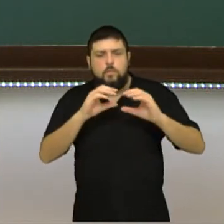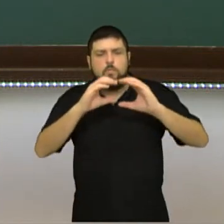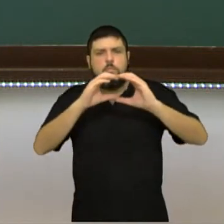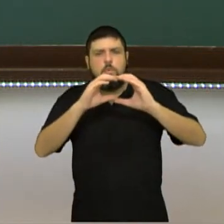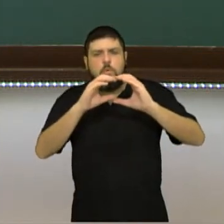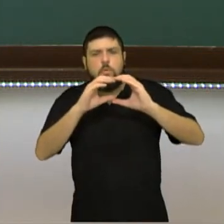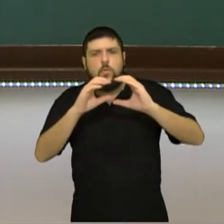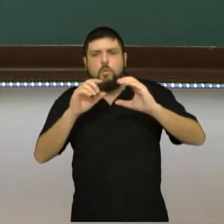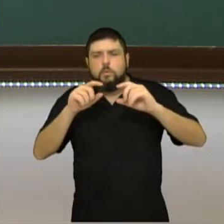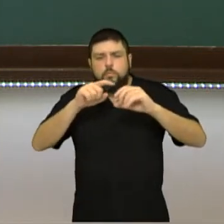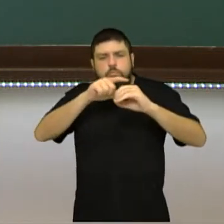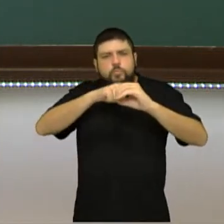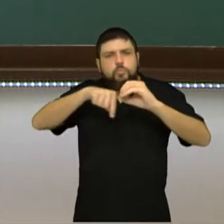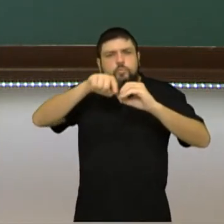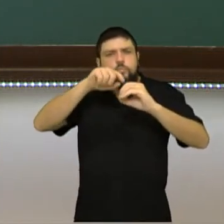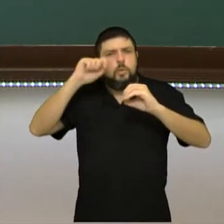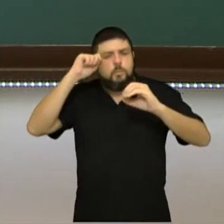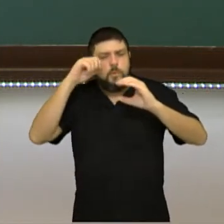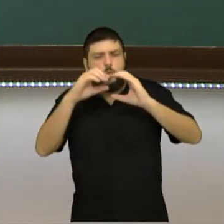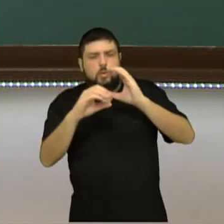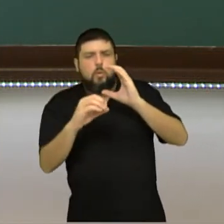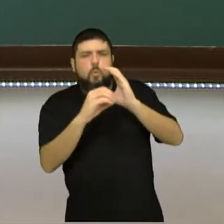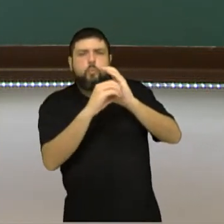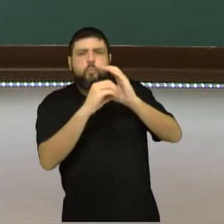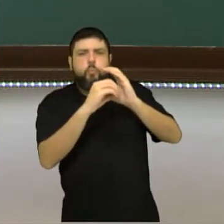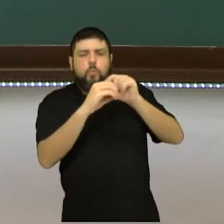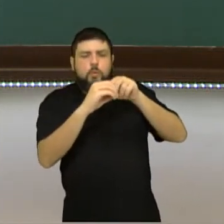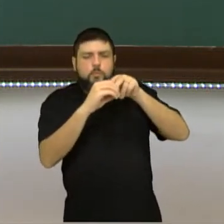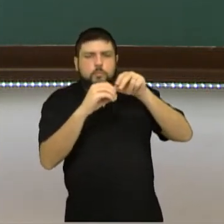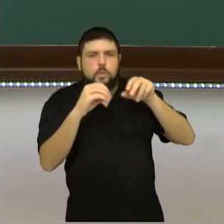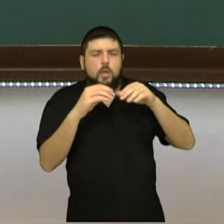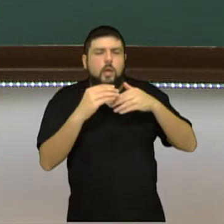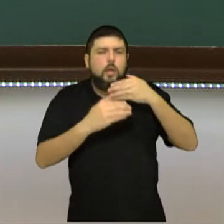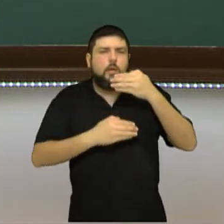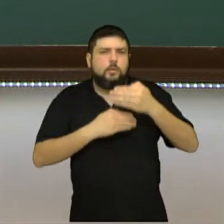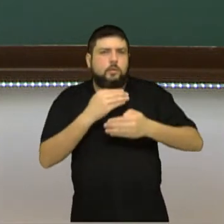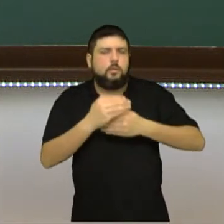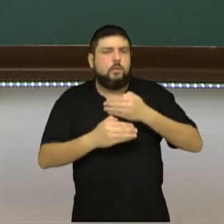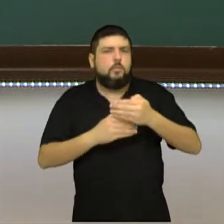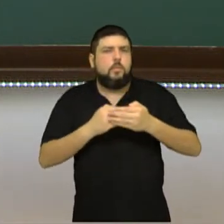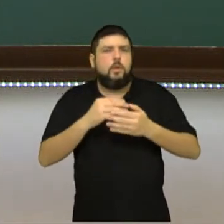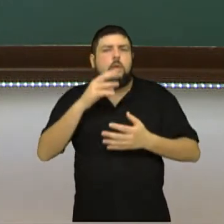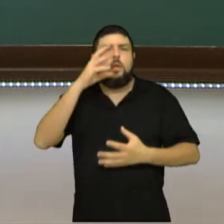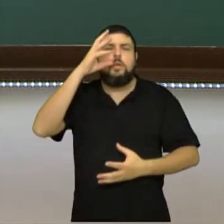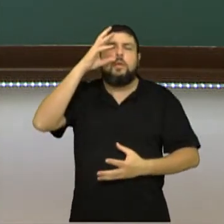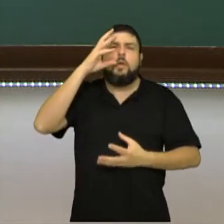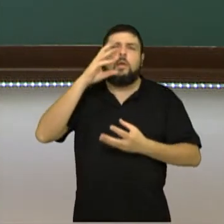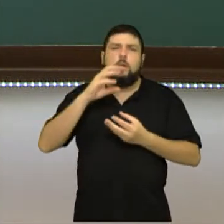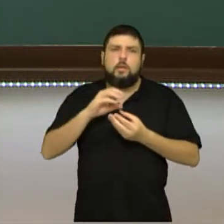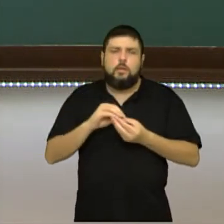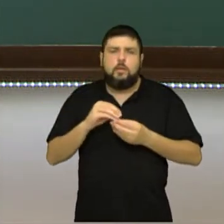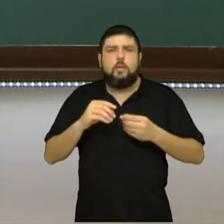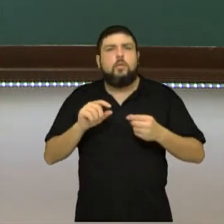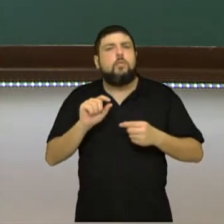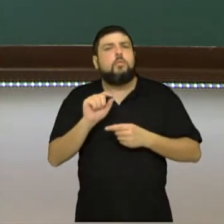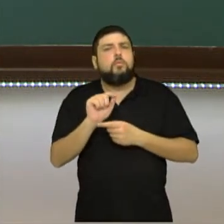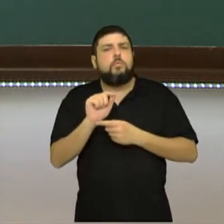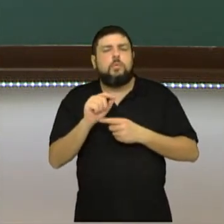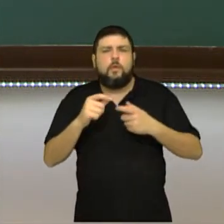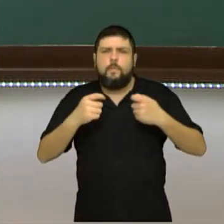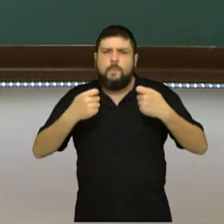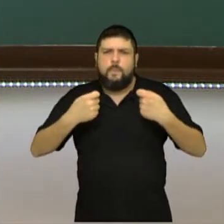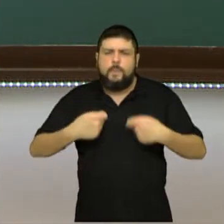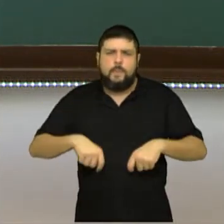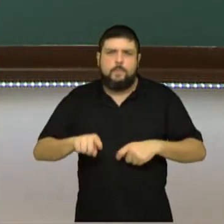dentro para dar a entender de que era a visão do olhar do personagem. Mas depois, mais adiante, entenderam que não era necessário dessa